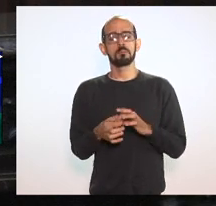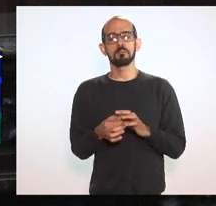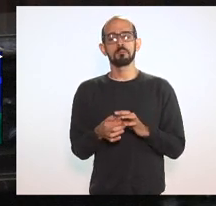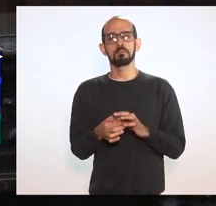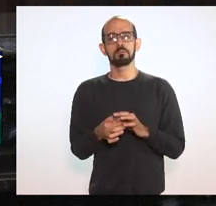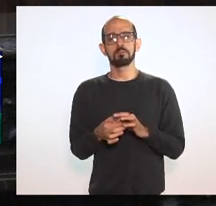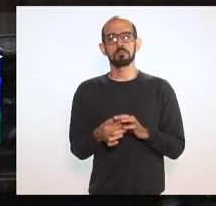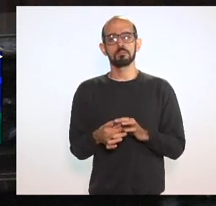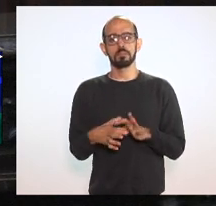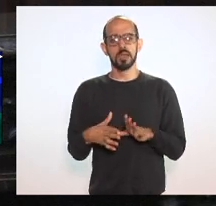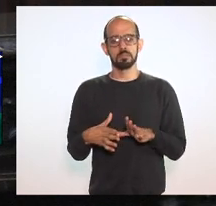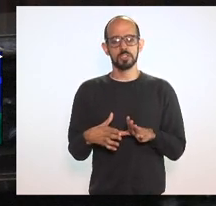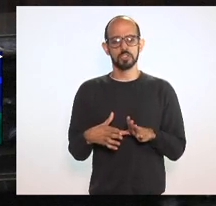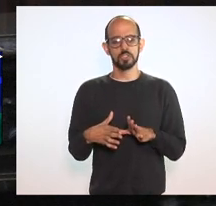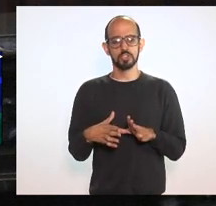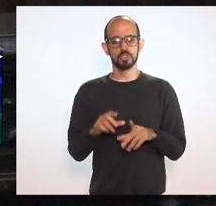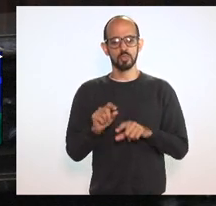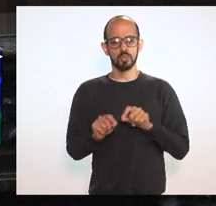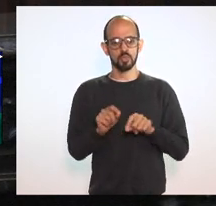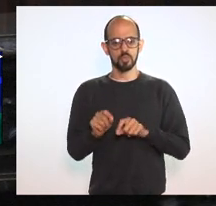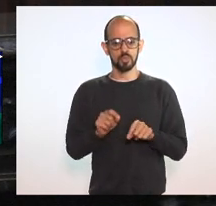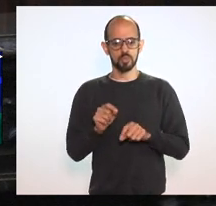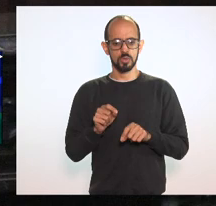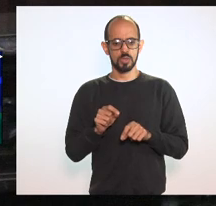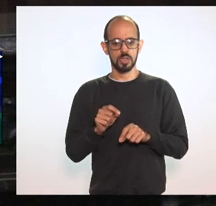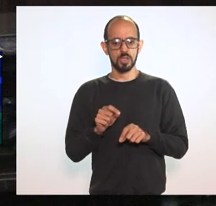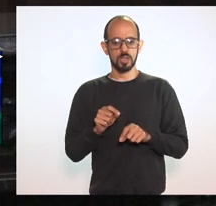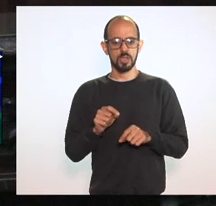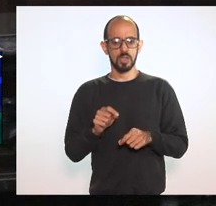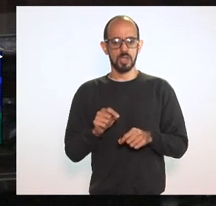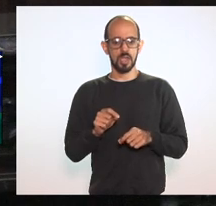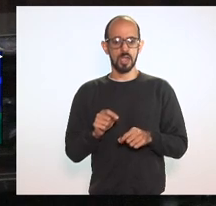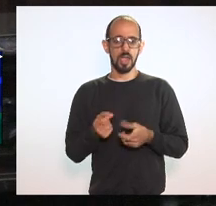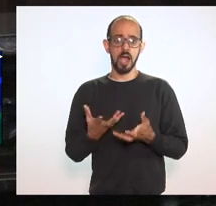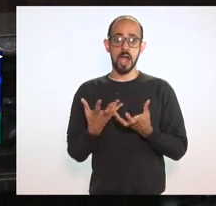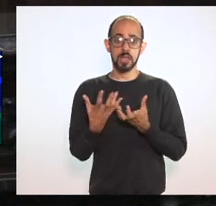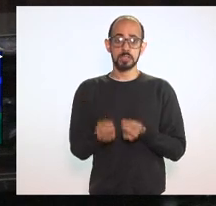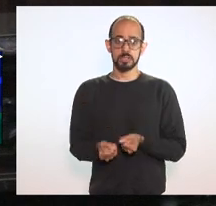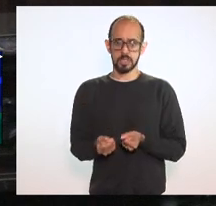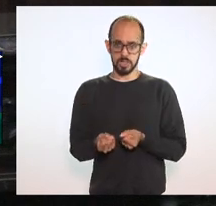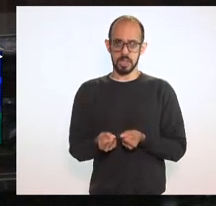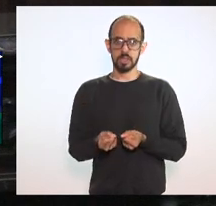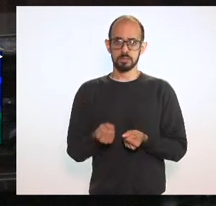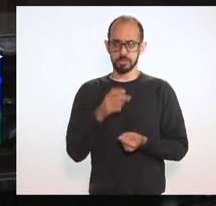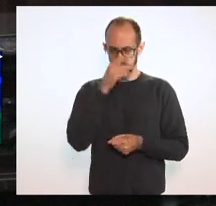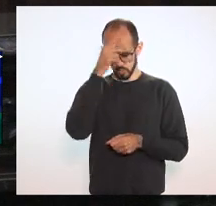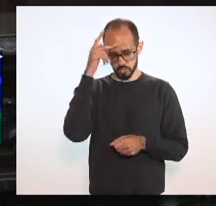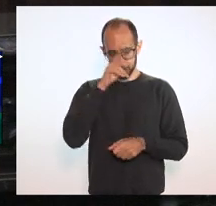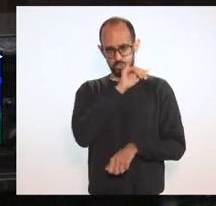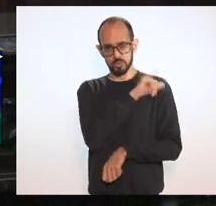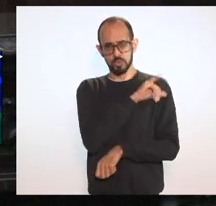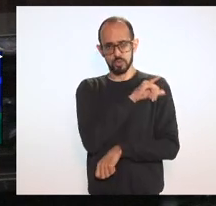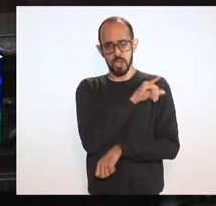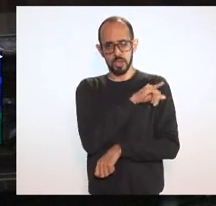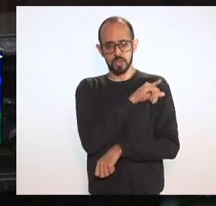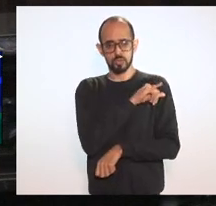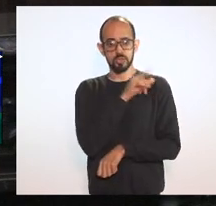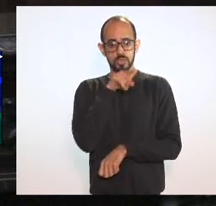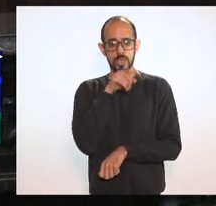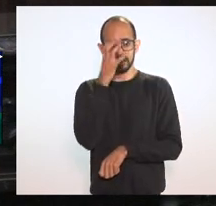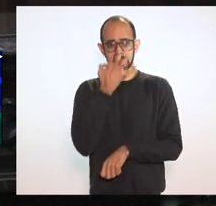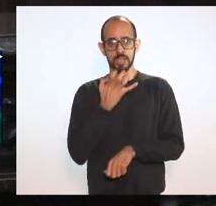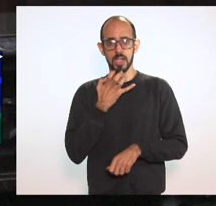da circulação de pessoas no estado do Rio de Janeiro especialíssimo senhor presidente porque aqui